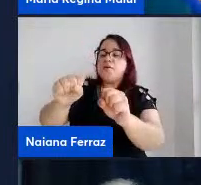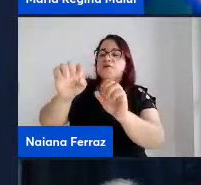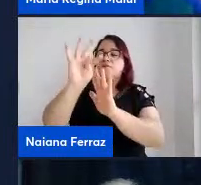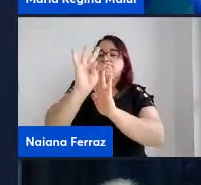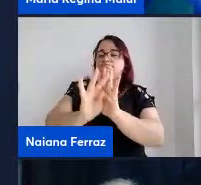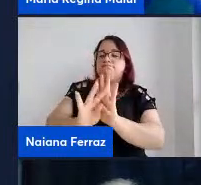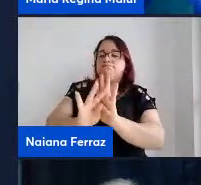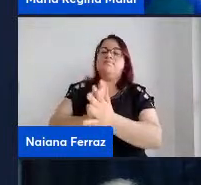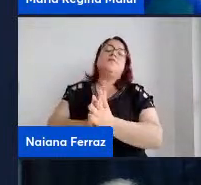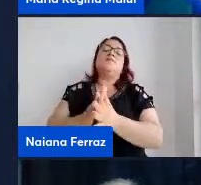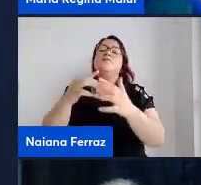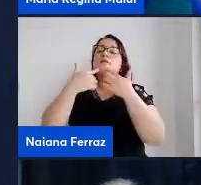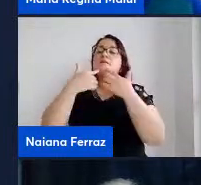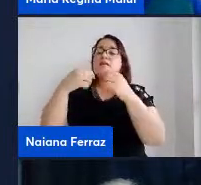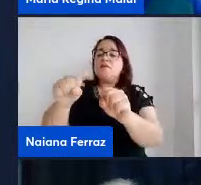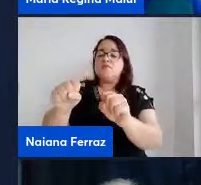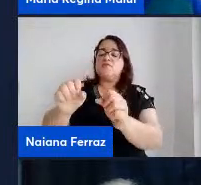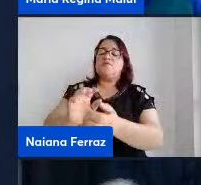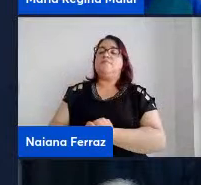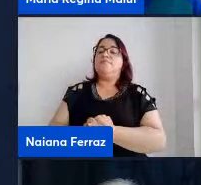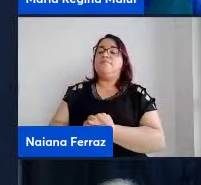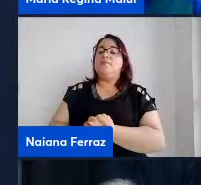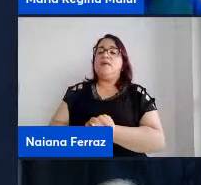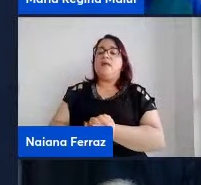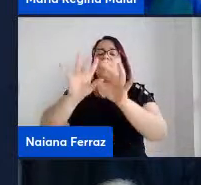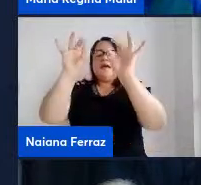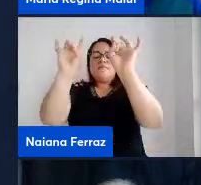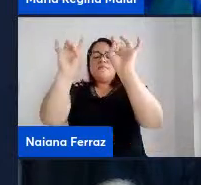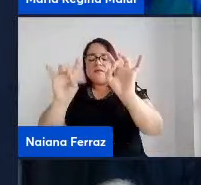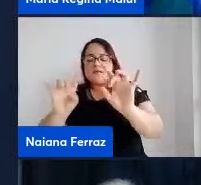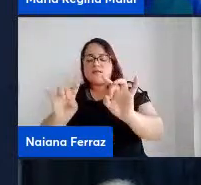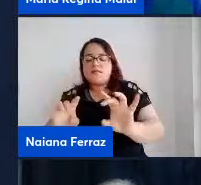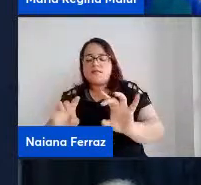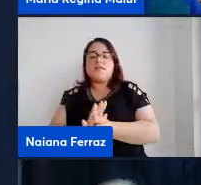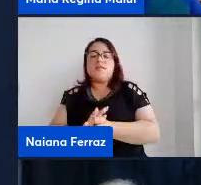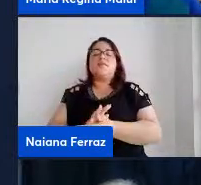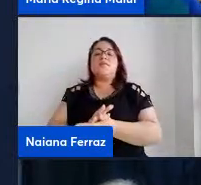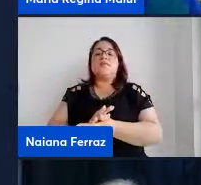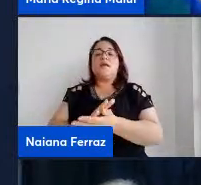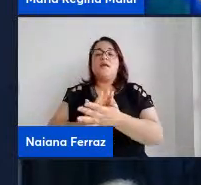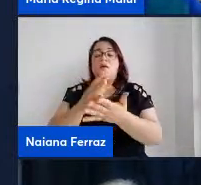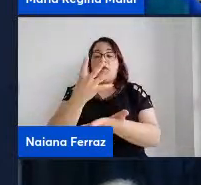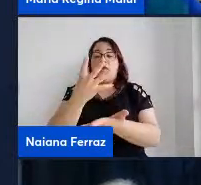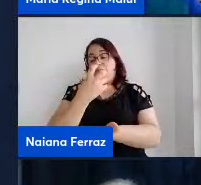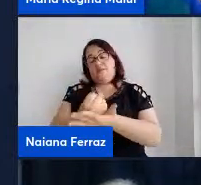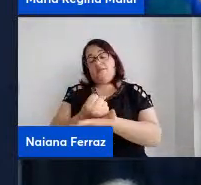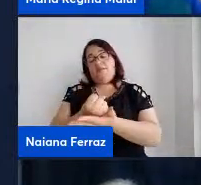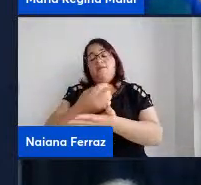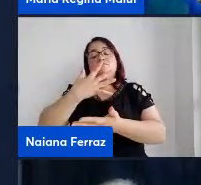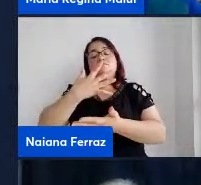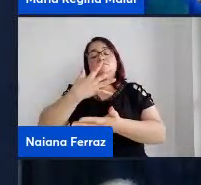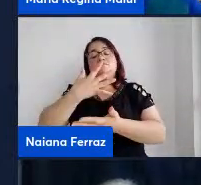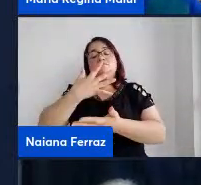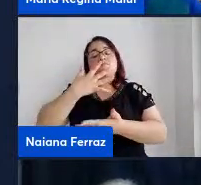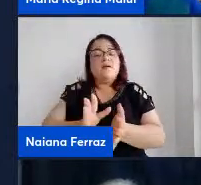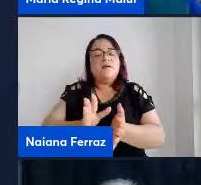Especialização em alfabetização das crianças de classes populares.